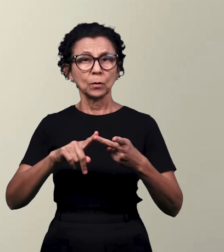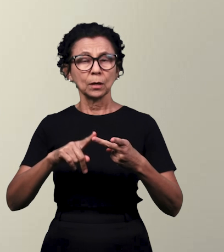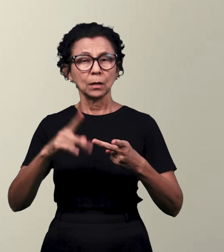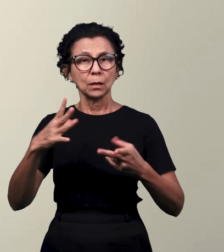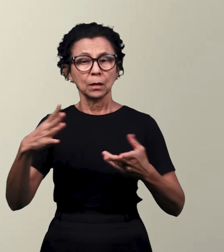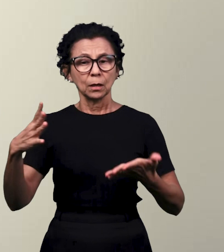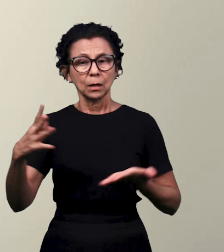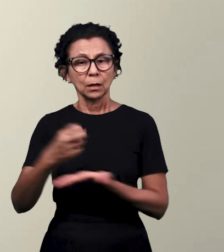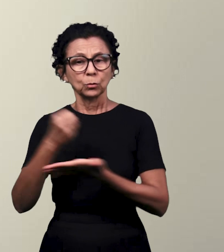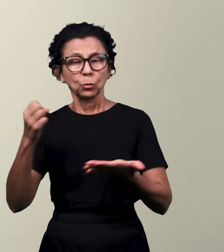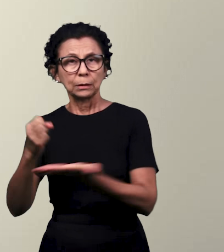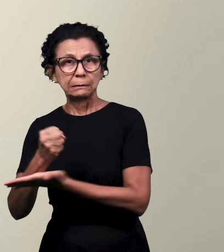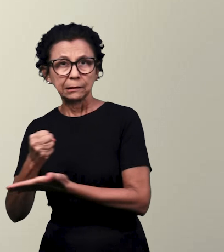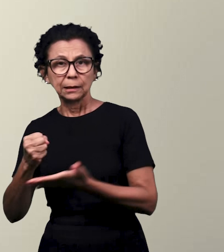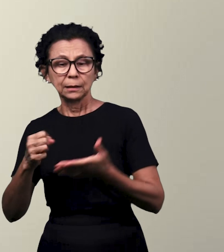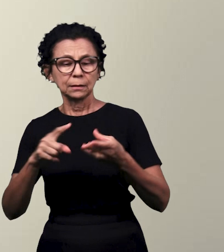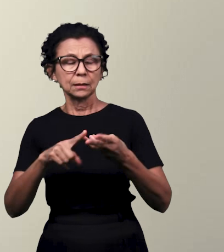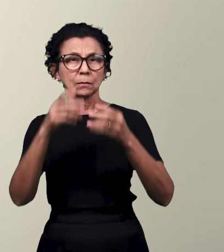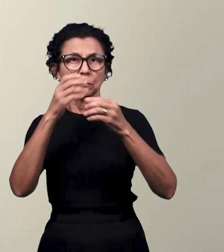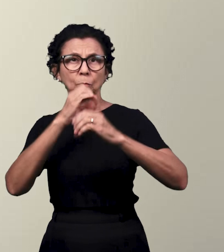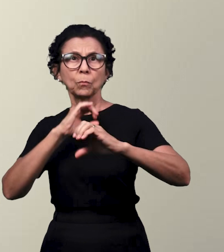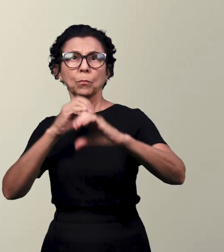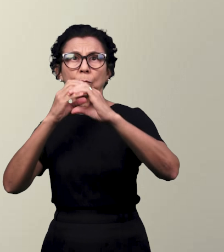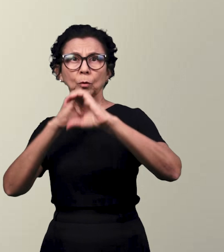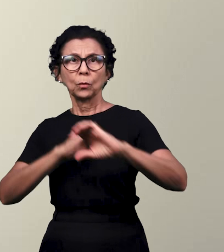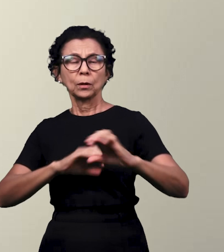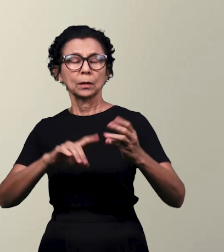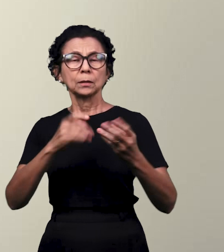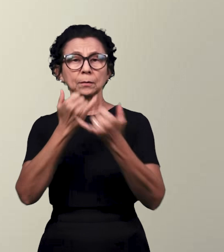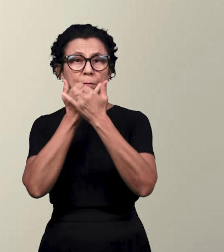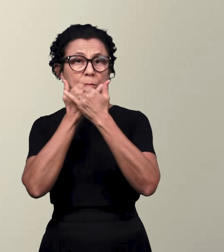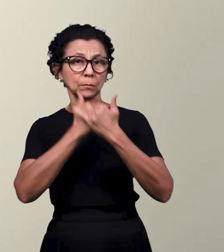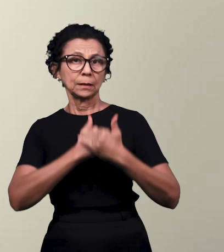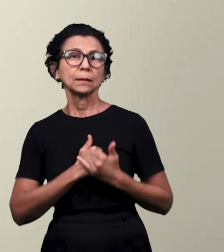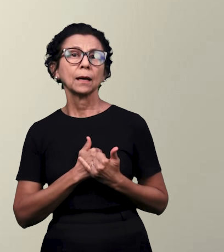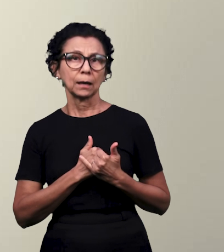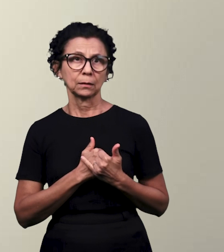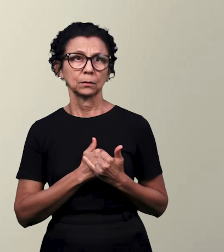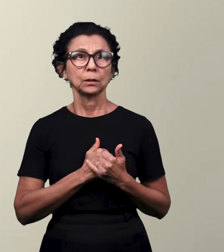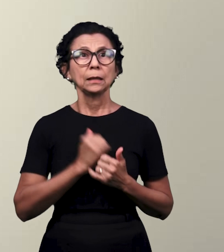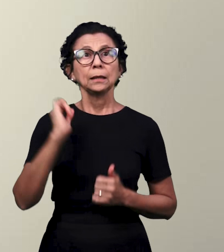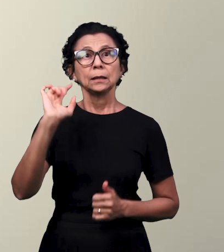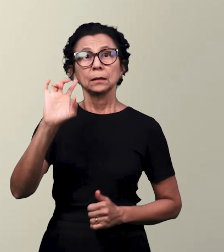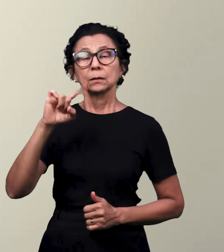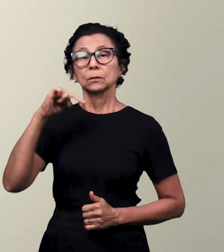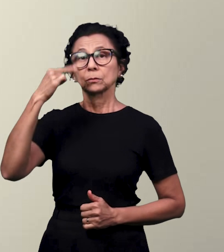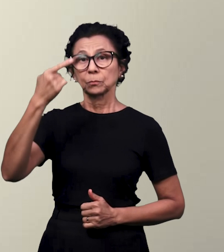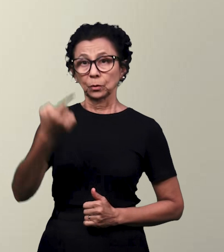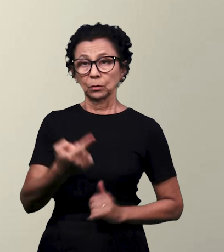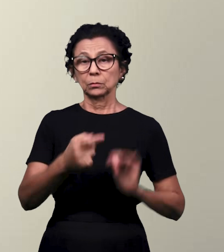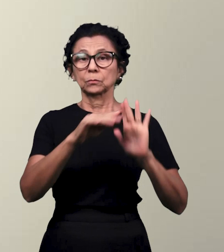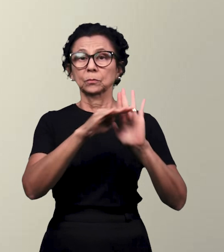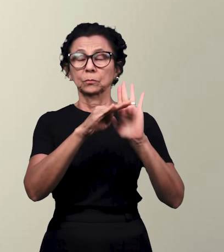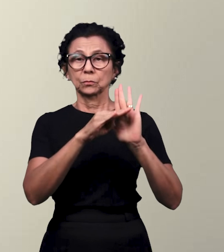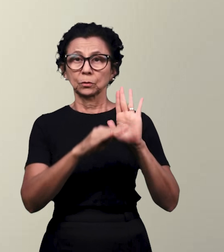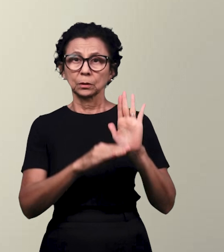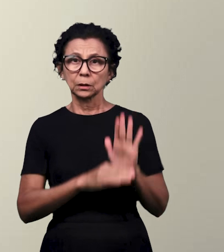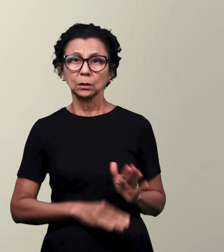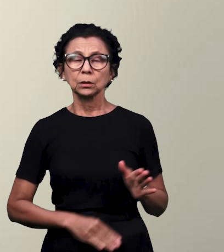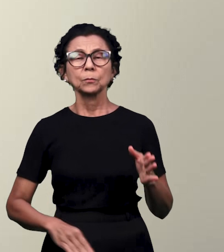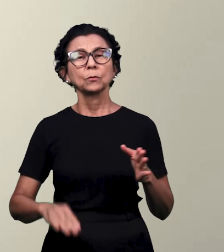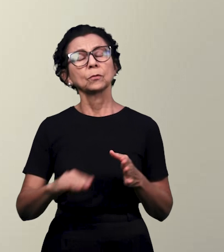primícias, a festa das trombetas e a festa da expiação. E no próximo episódio nós iremos abordar as